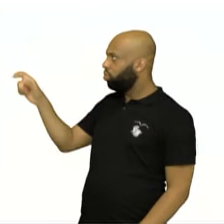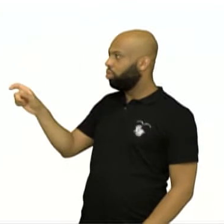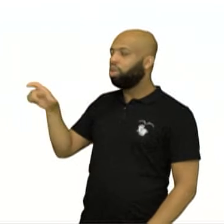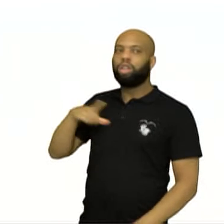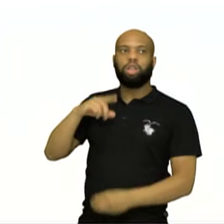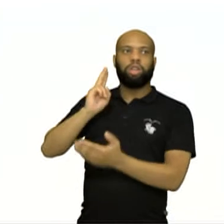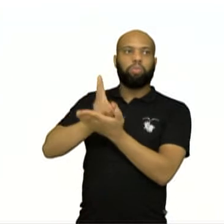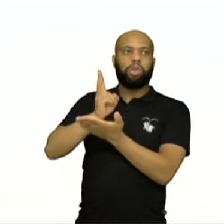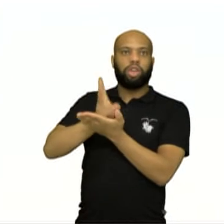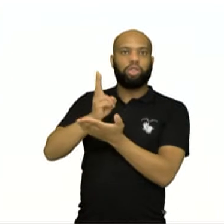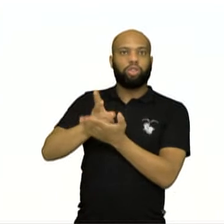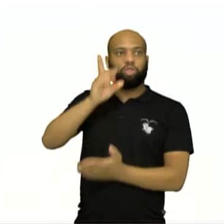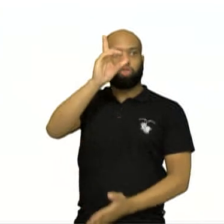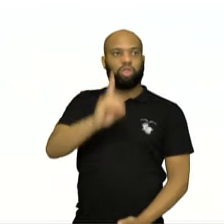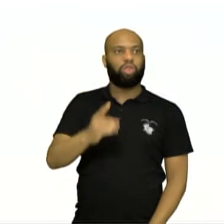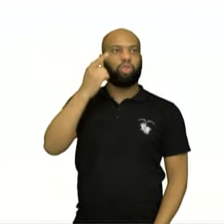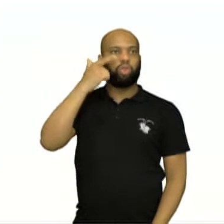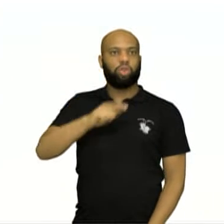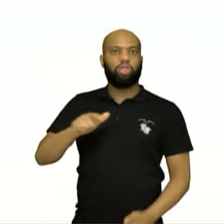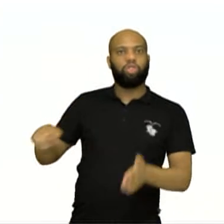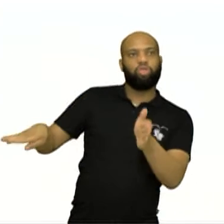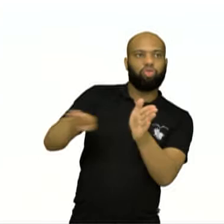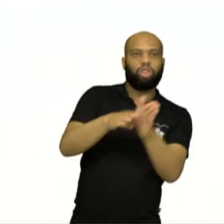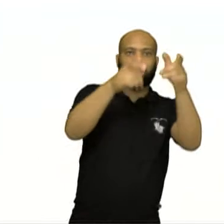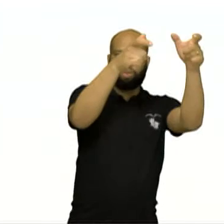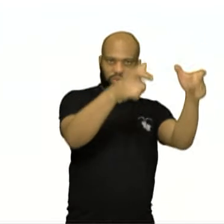devem ter o direito de chegar a um outro lugar.